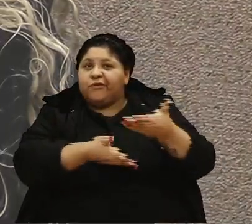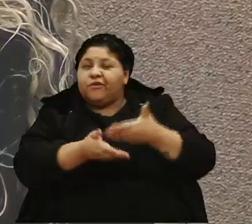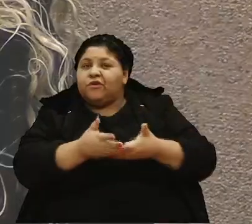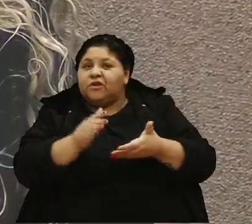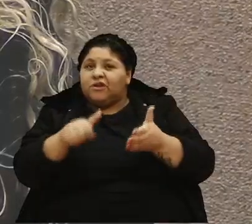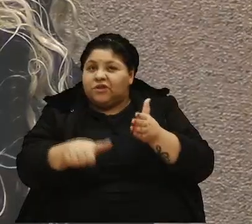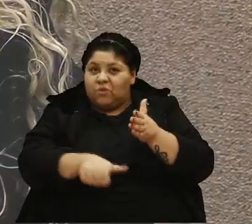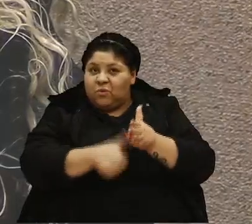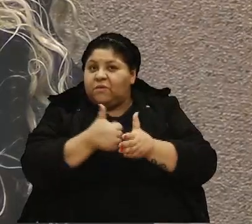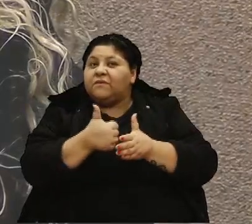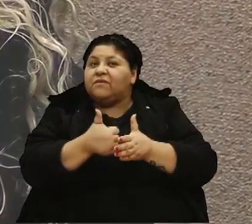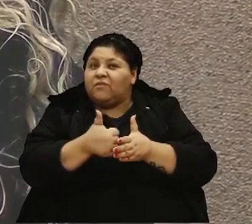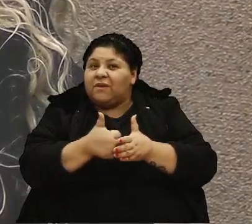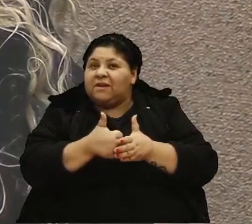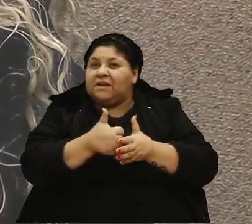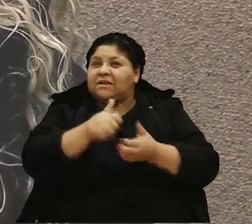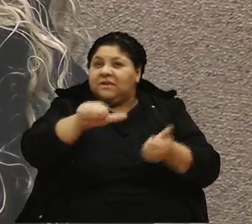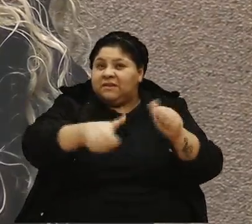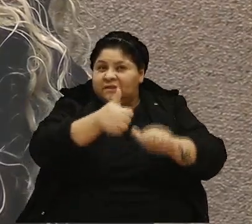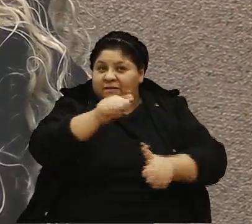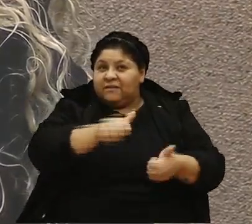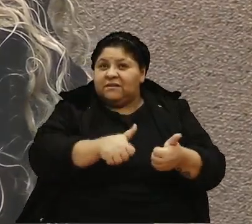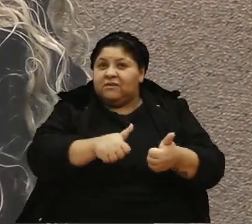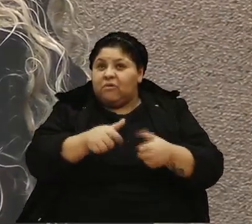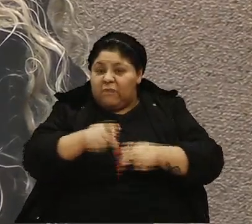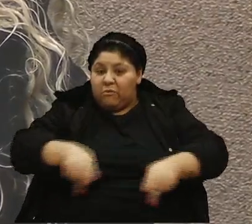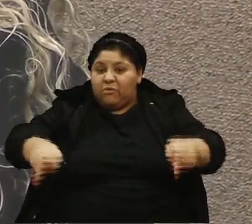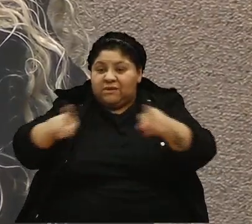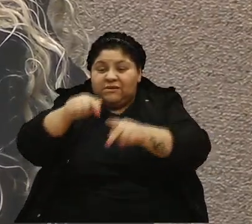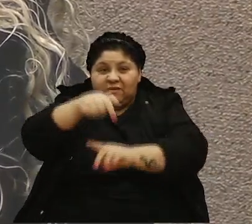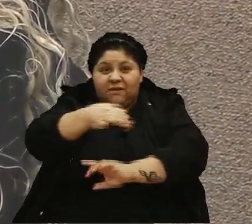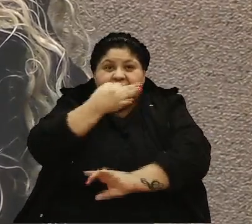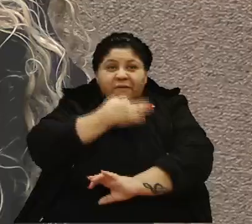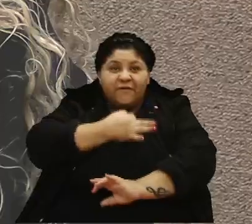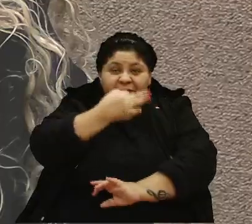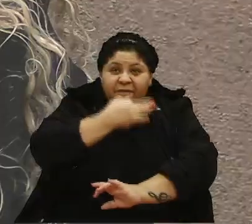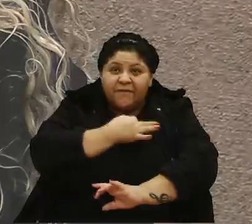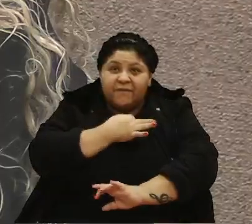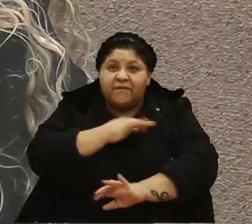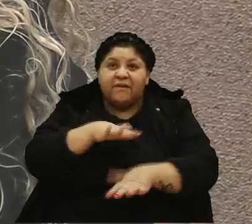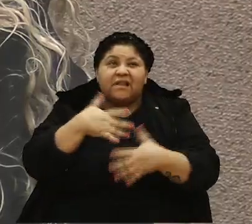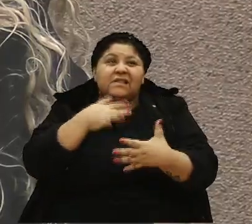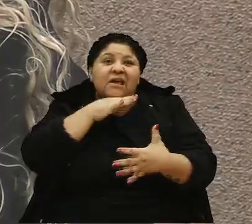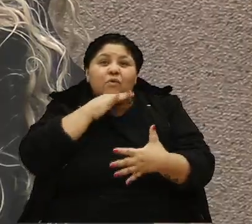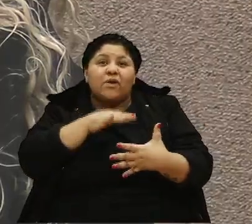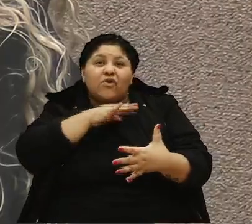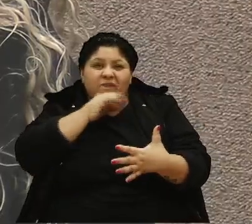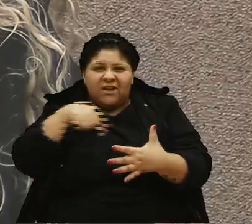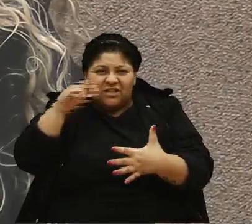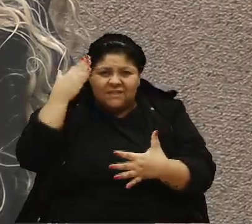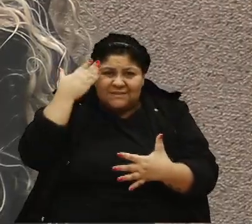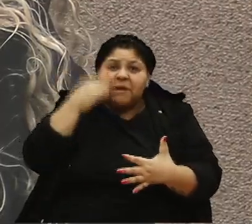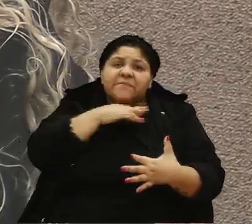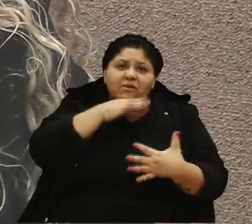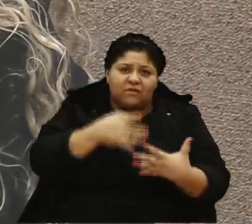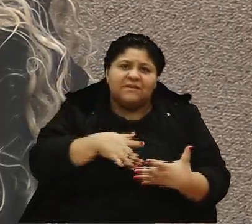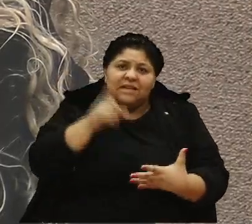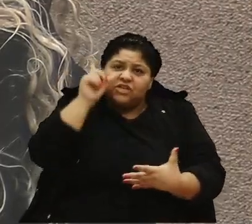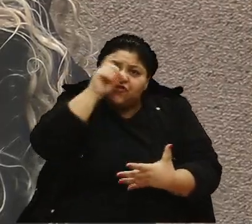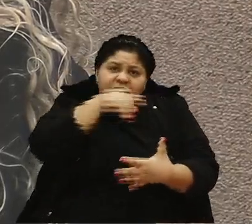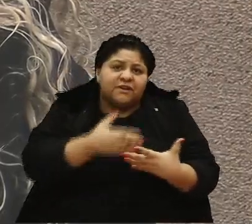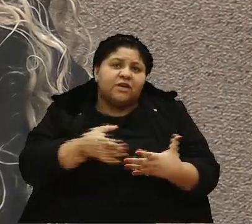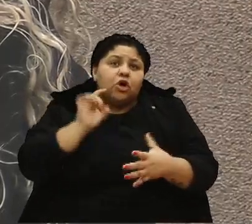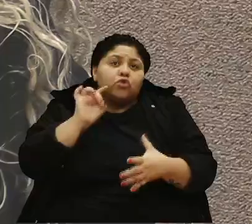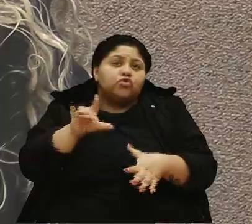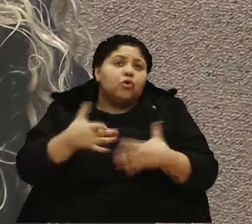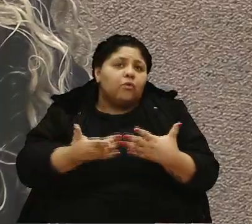melhor eficiência para a nossa população. A população muitas vezes, mas está ruim. Não, mas a gente sabe que está ruim, está difícil. Só